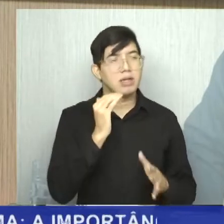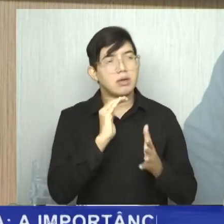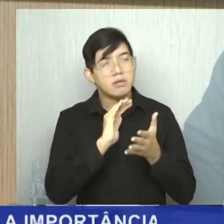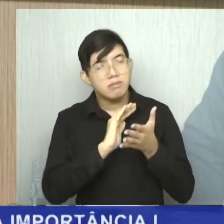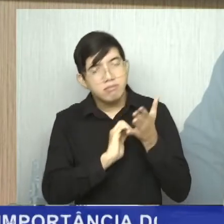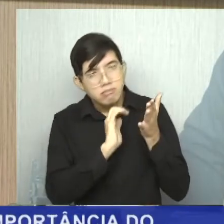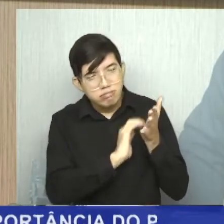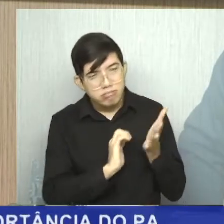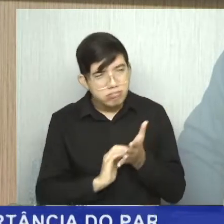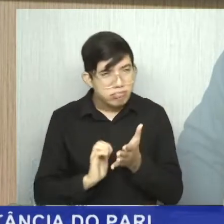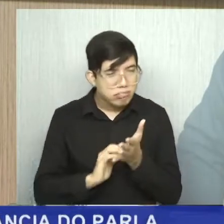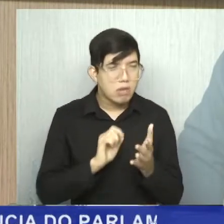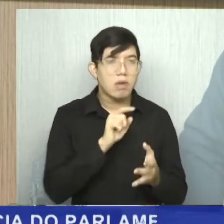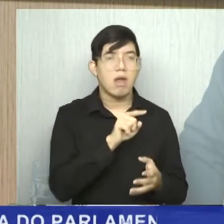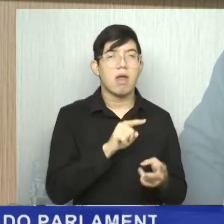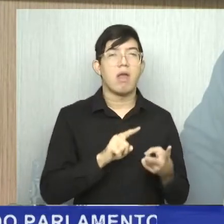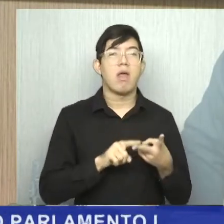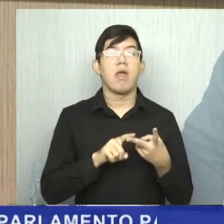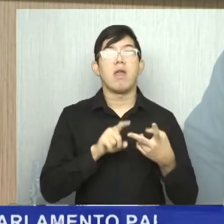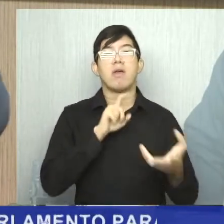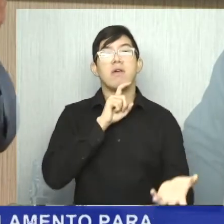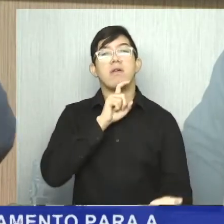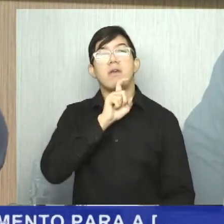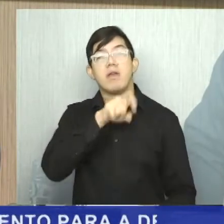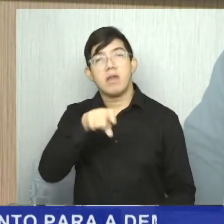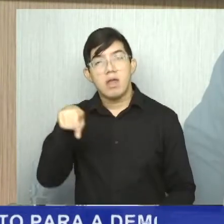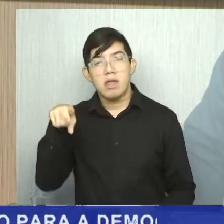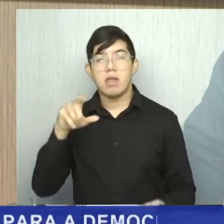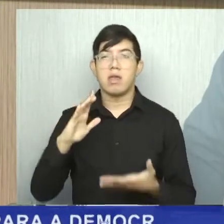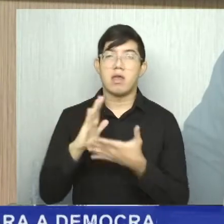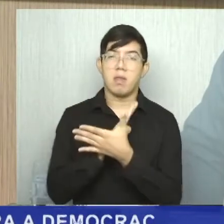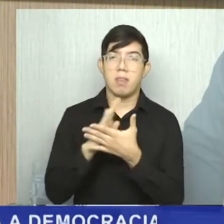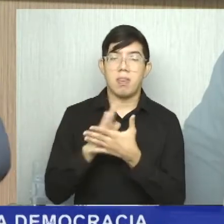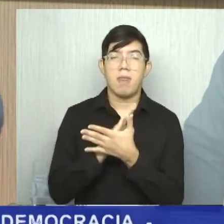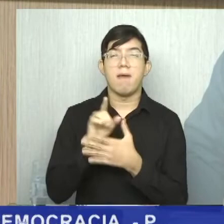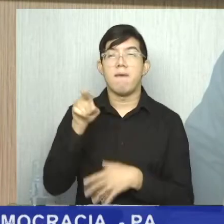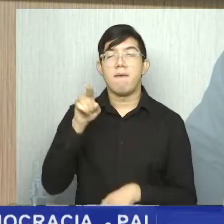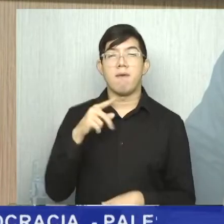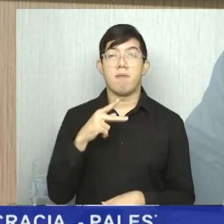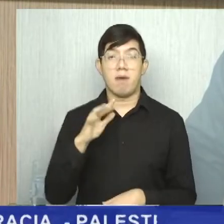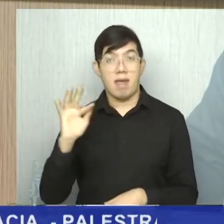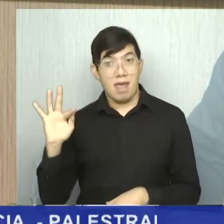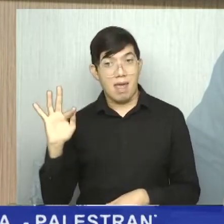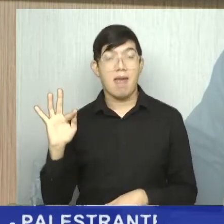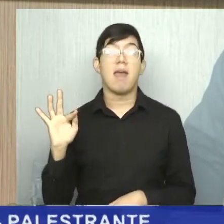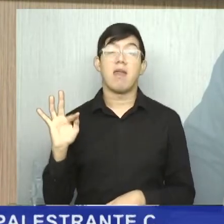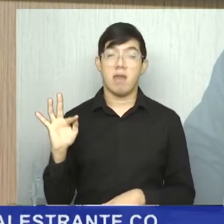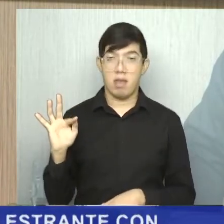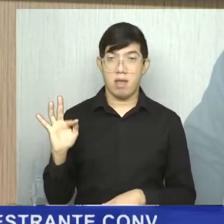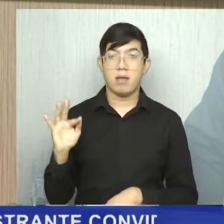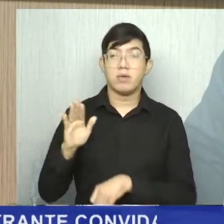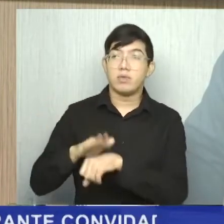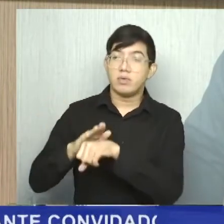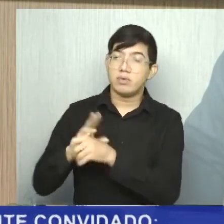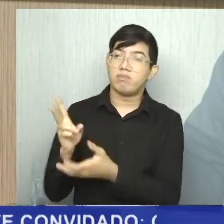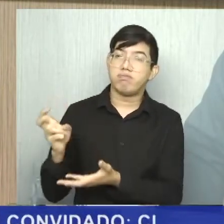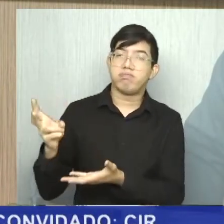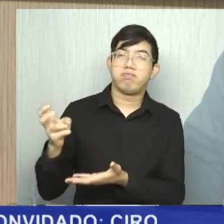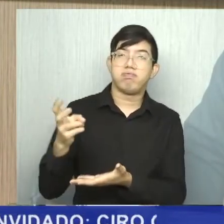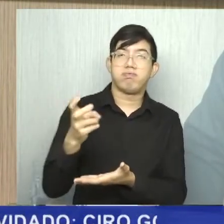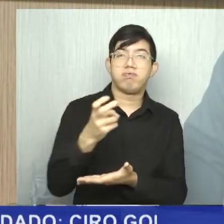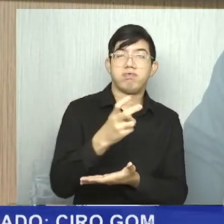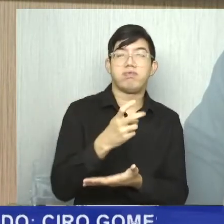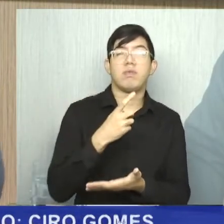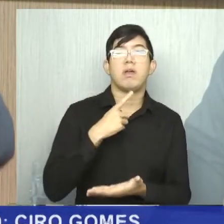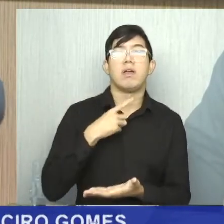moderada, tributar a distribuição de dividendos e lucros da pessoa física, isso tudo, na nossa expectativa, dá 3 trilhões de reais em